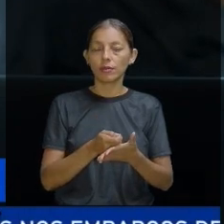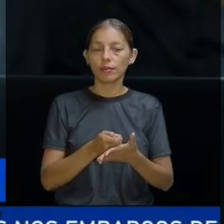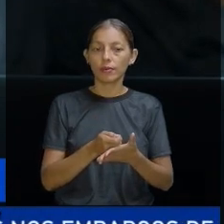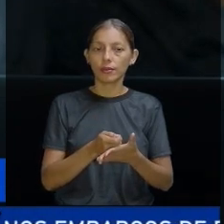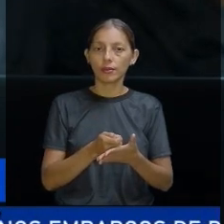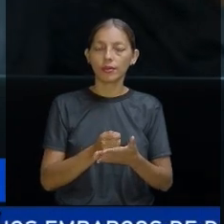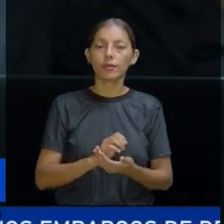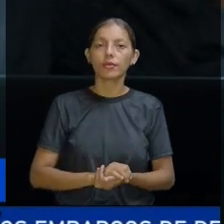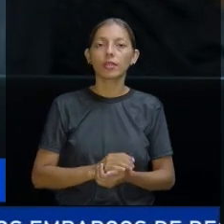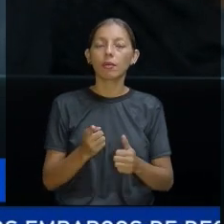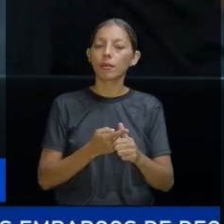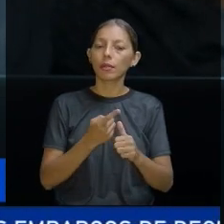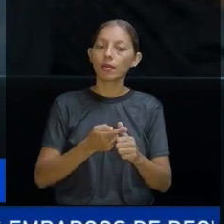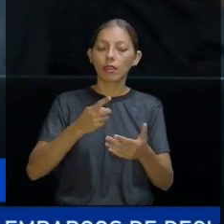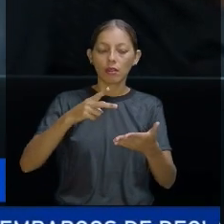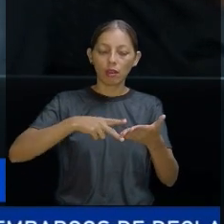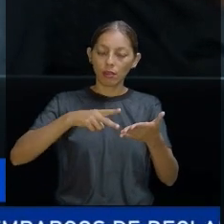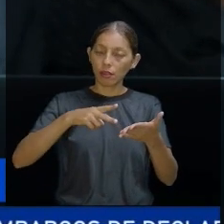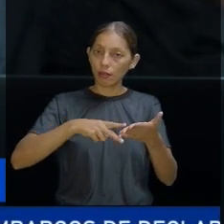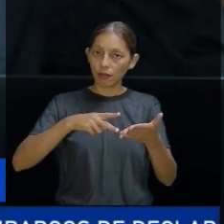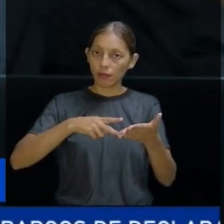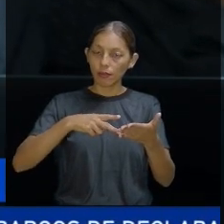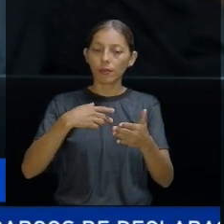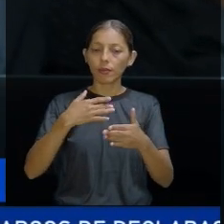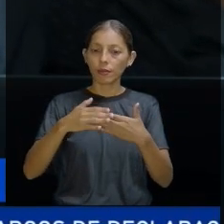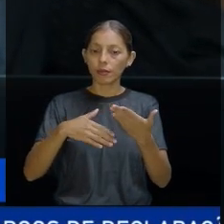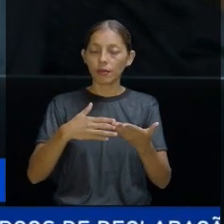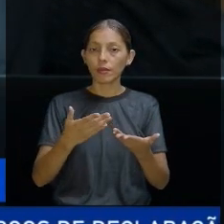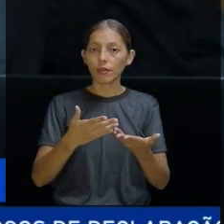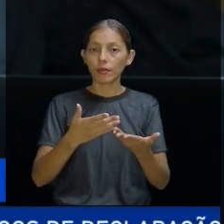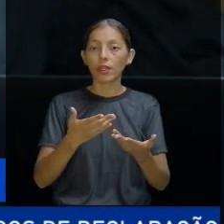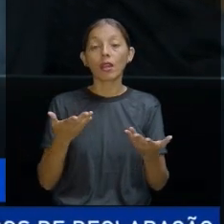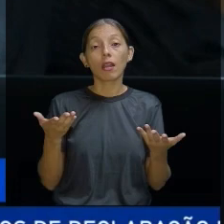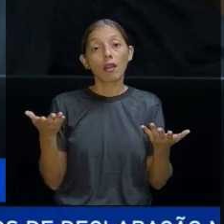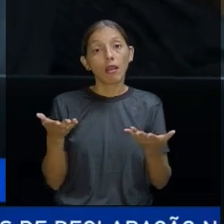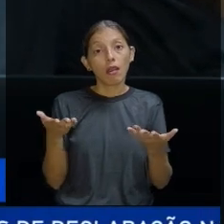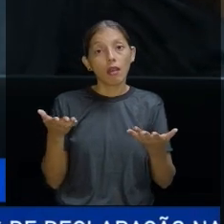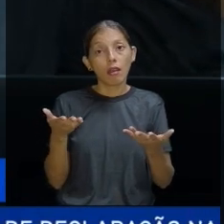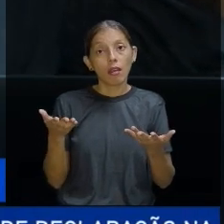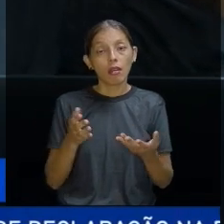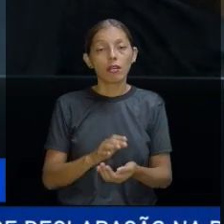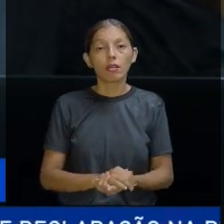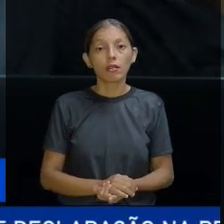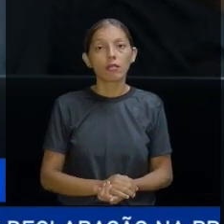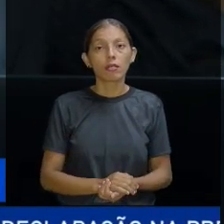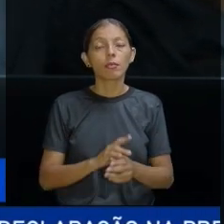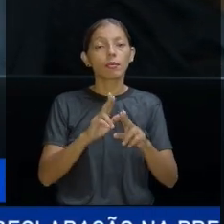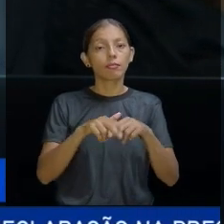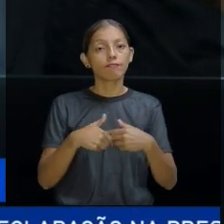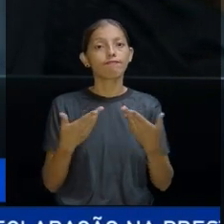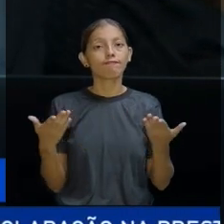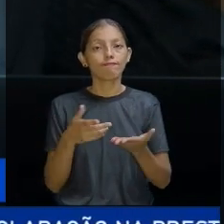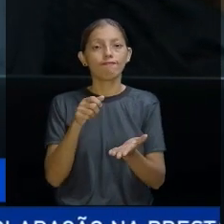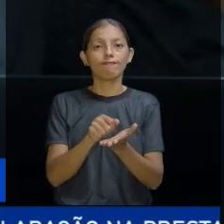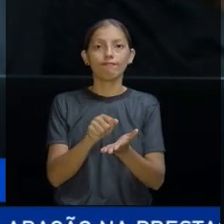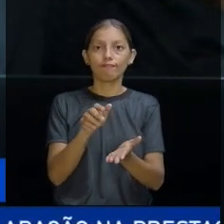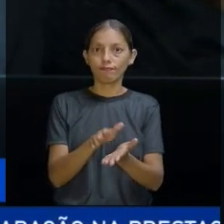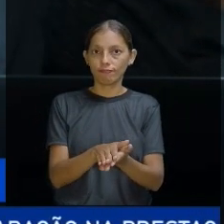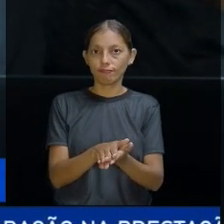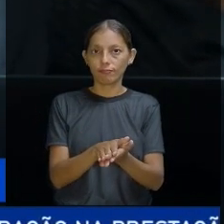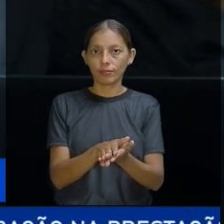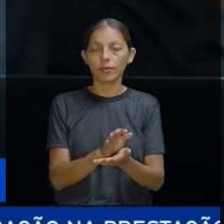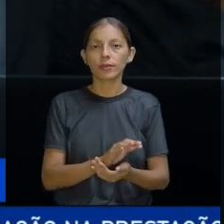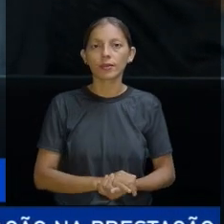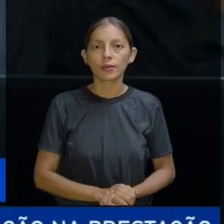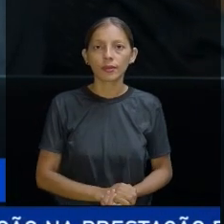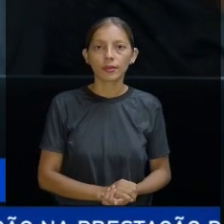a matéria, o que não impede de aplicação de multa por litigância de má-fé, tanto que aplicamos, inclusive, no julgamento anterior. Por